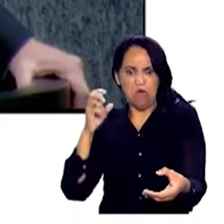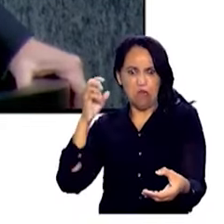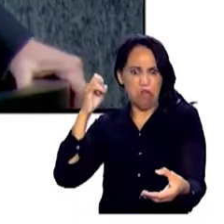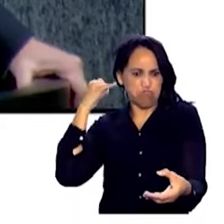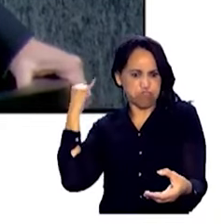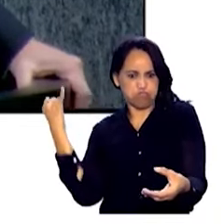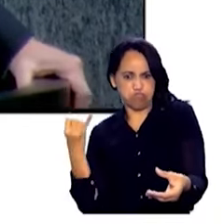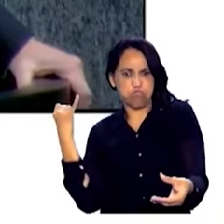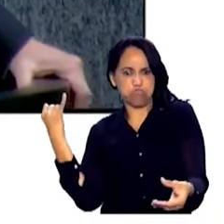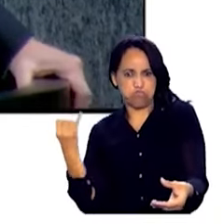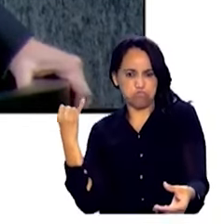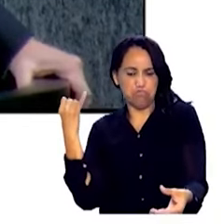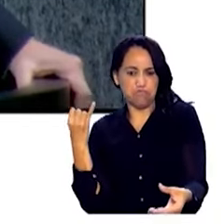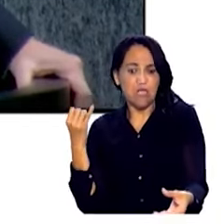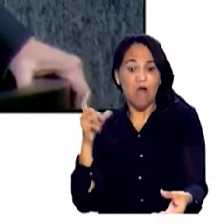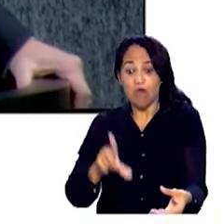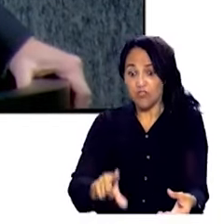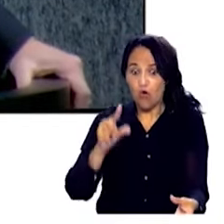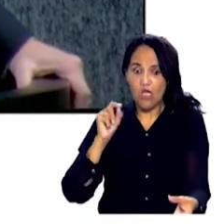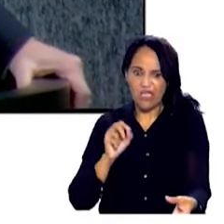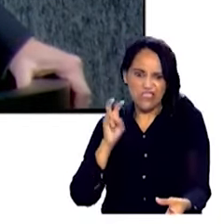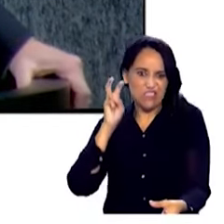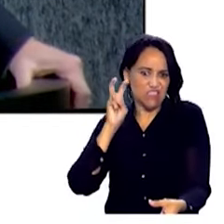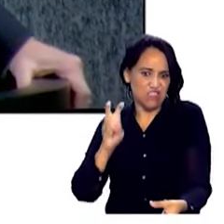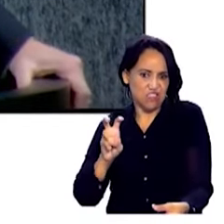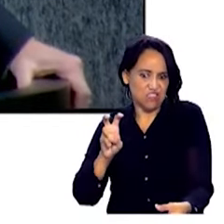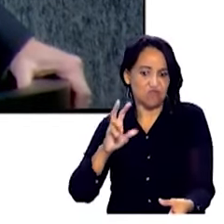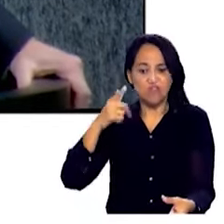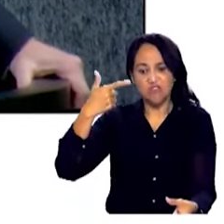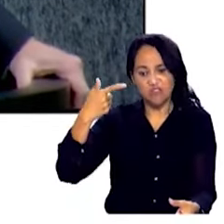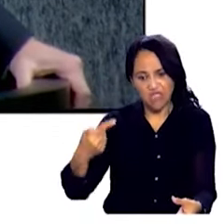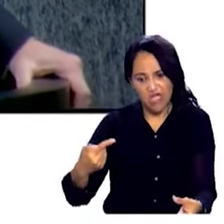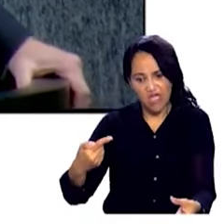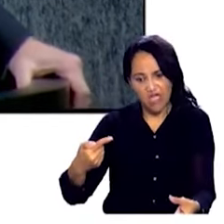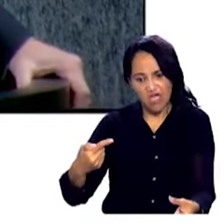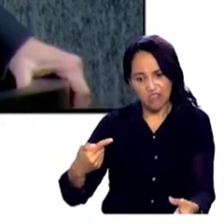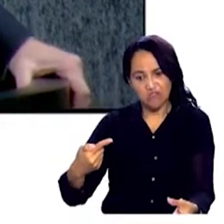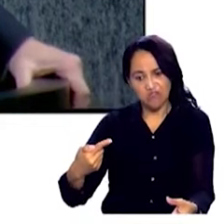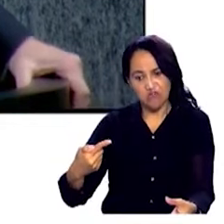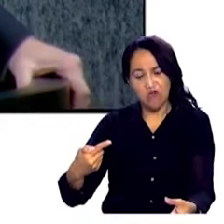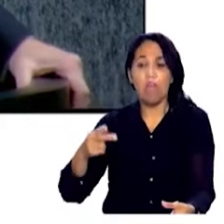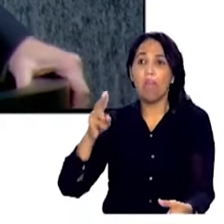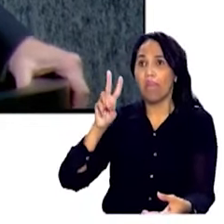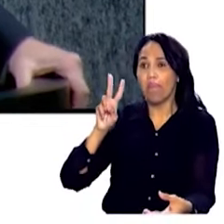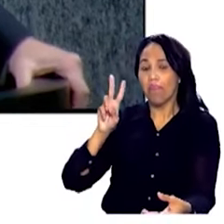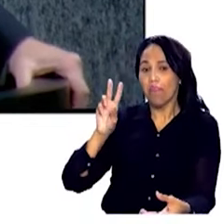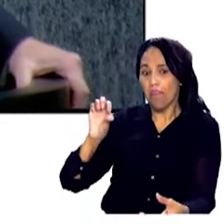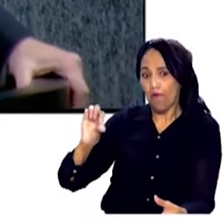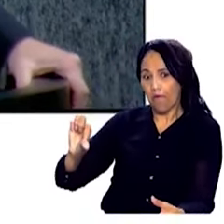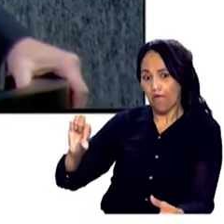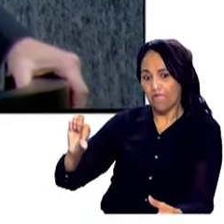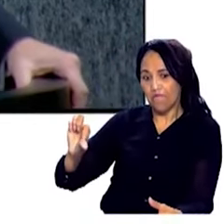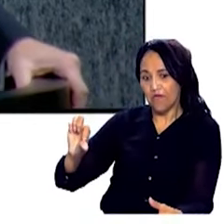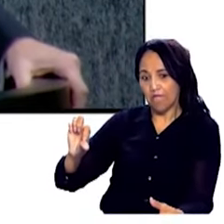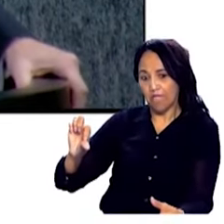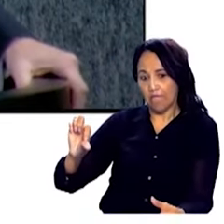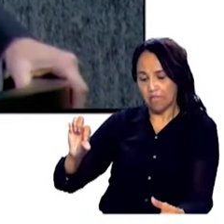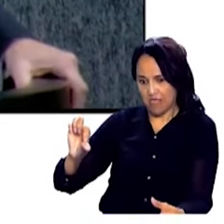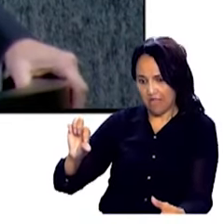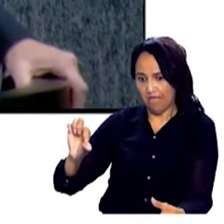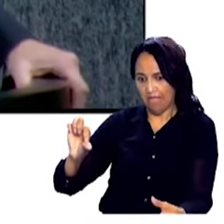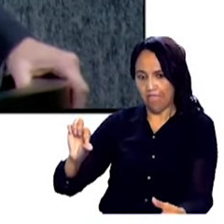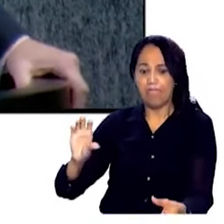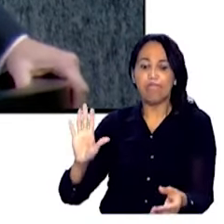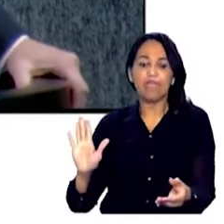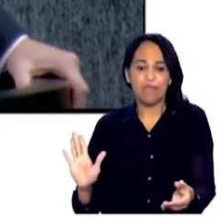5 7 9 ou 11 se for um caso muito importante são 11 juízes não pode 12 porque tem que ser sempre um número ímpar para não dar empate